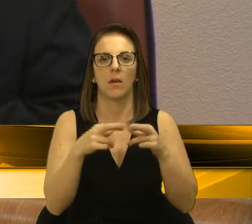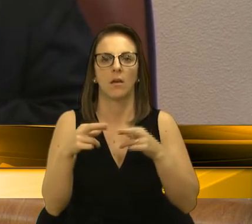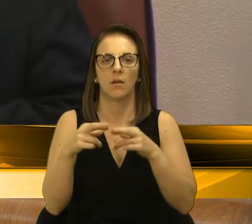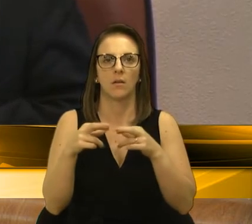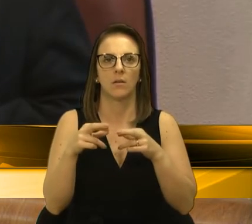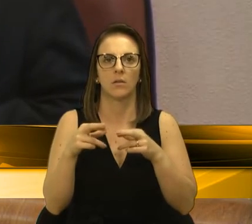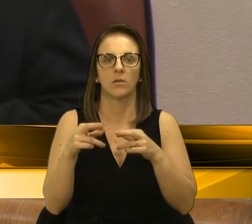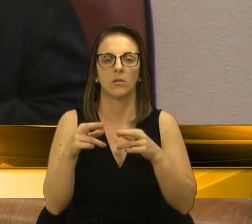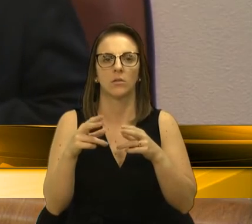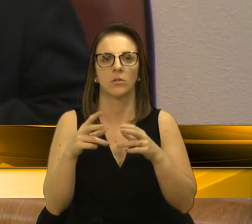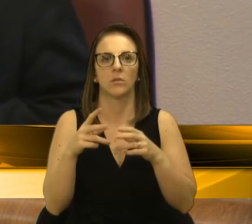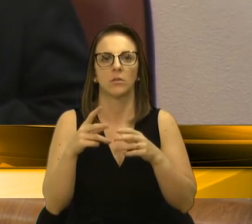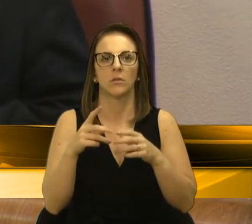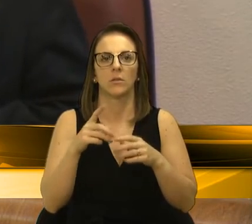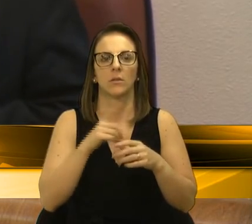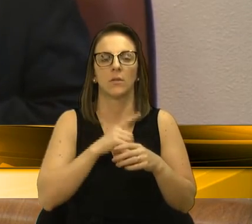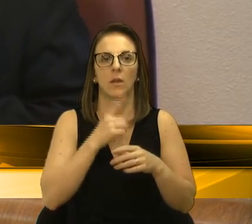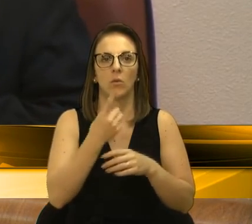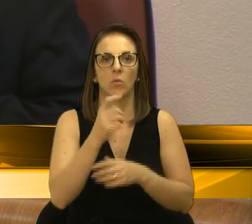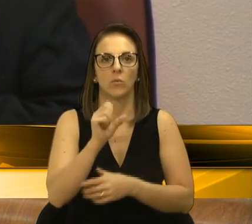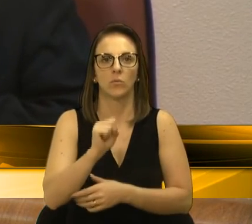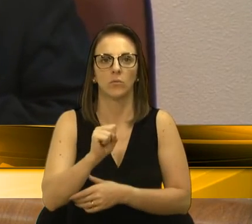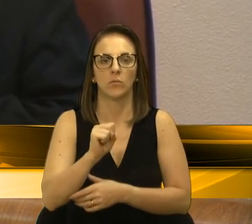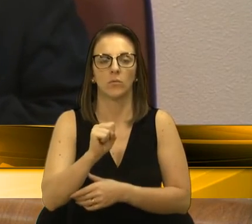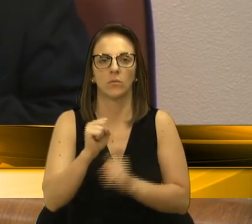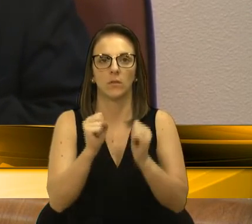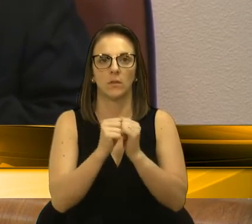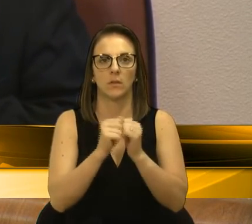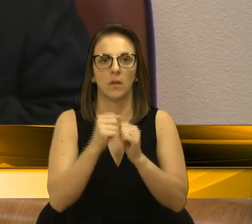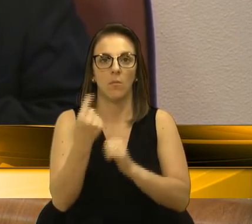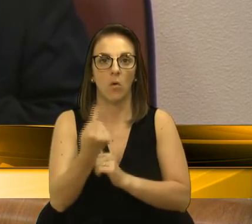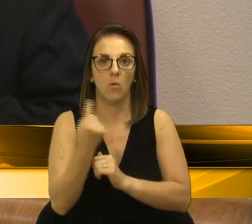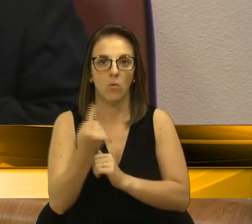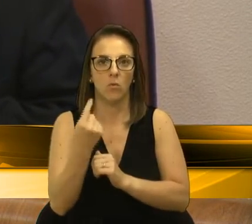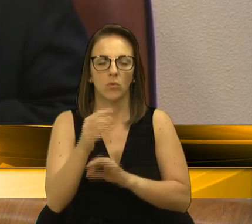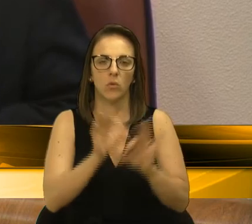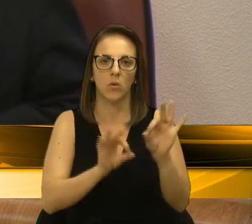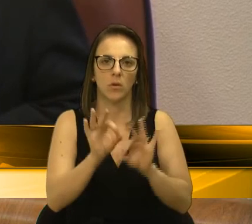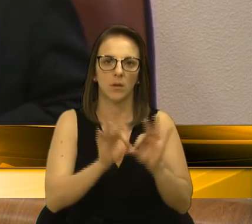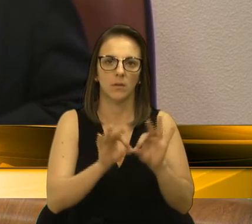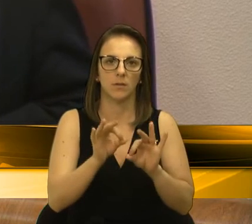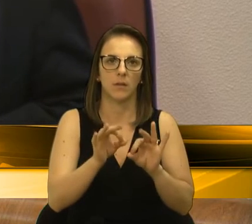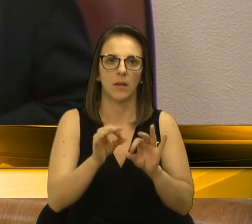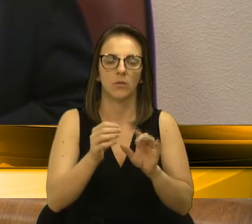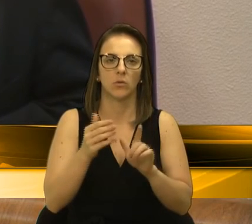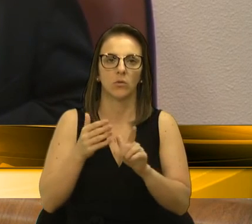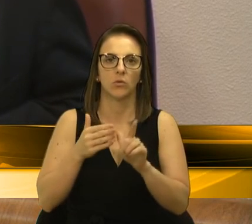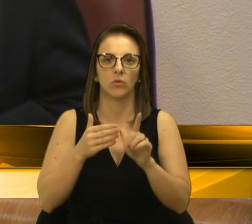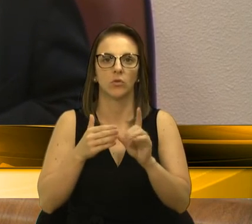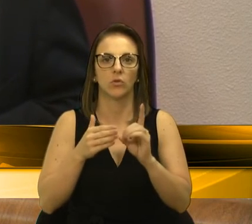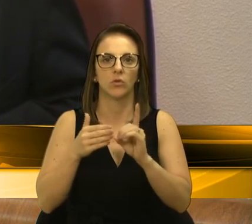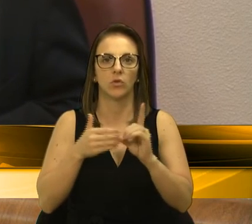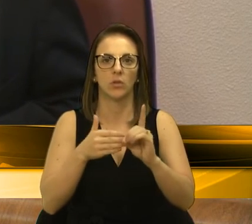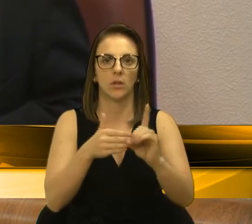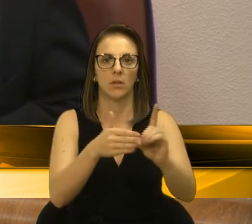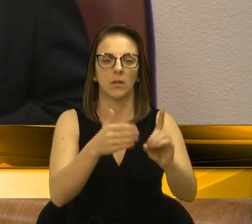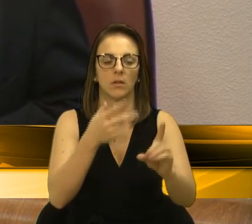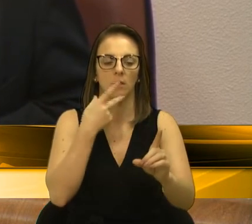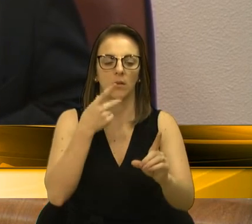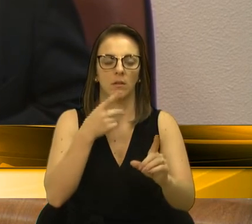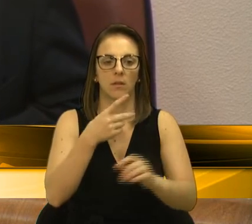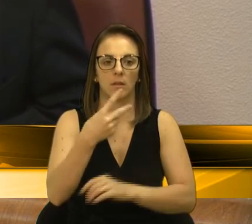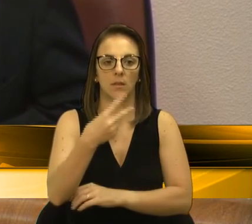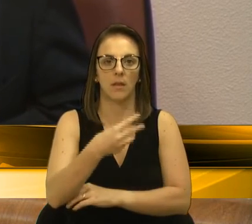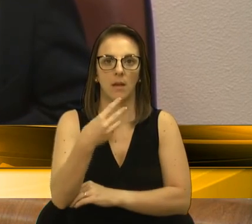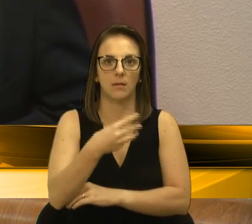hierarquizada e constituem um sistema único, organizado de acordo com as seguintes diretrizes, 2 pontos. Inciso 3º,